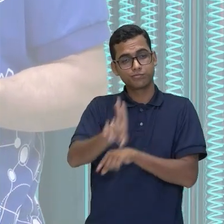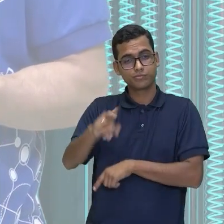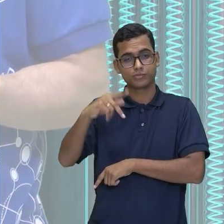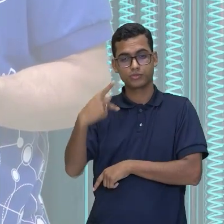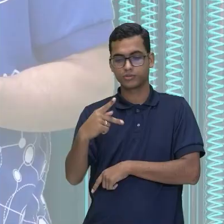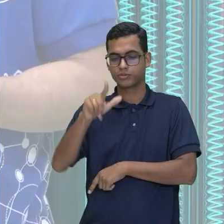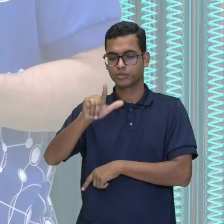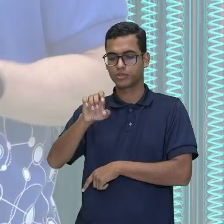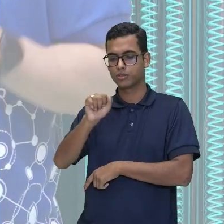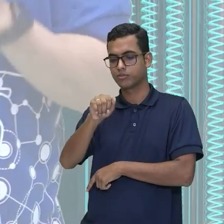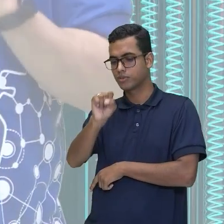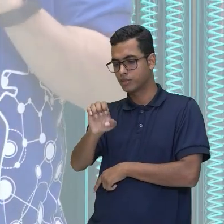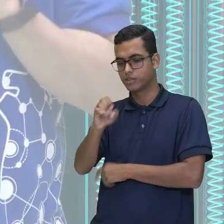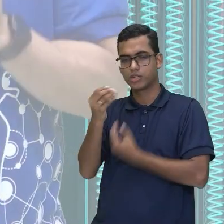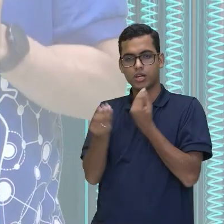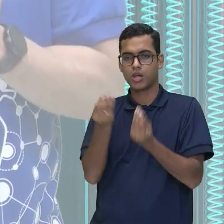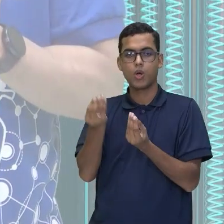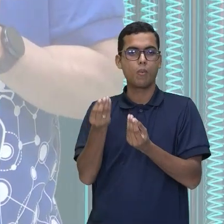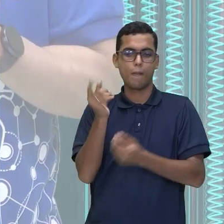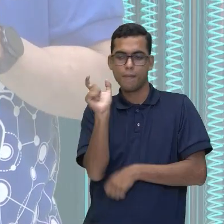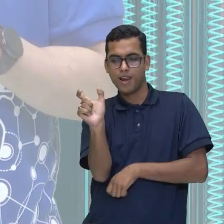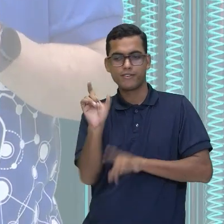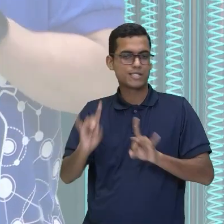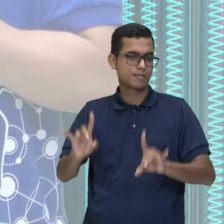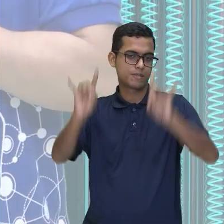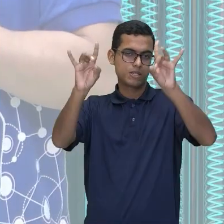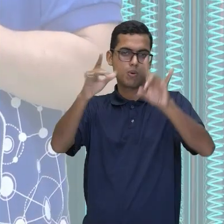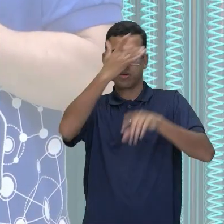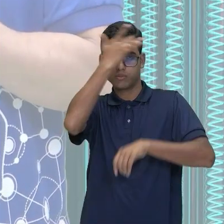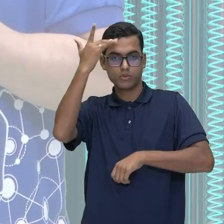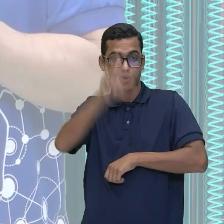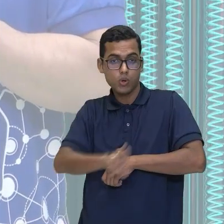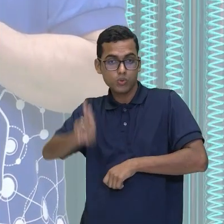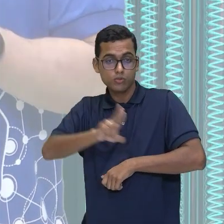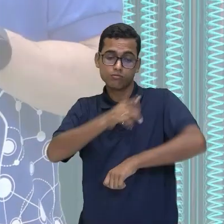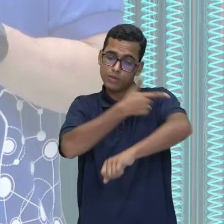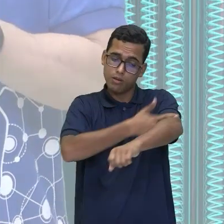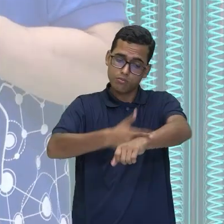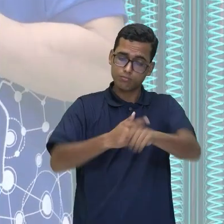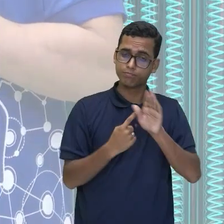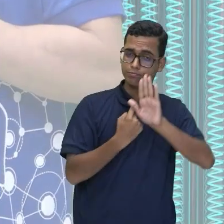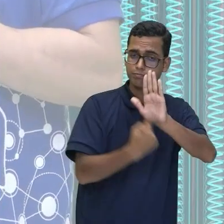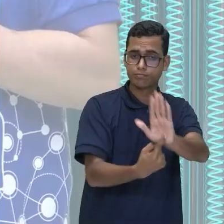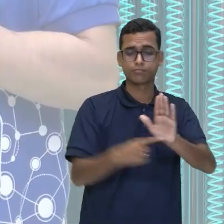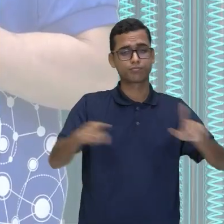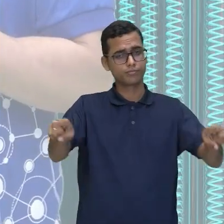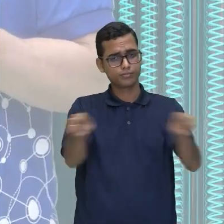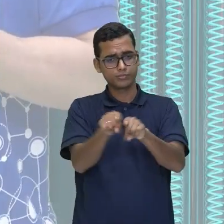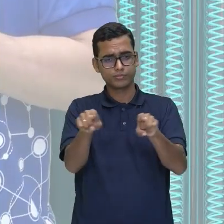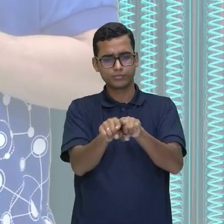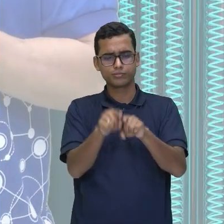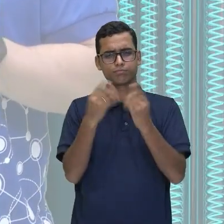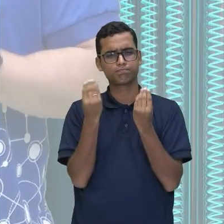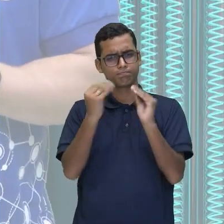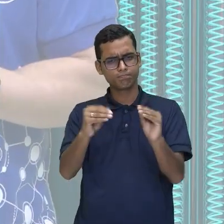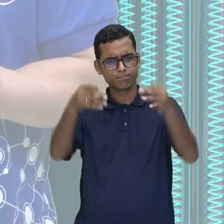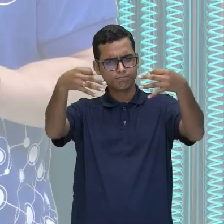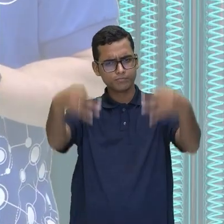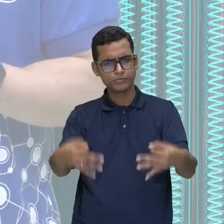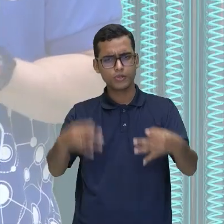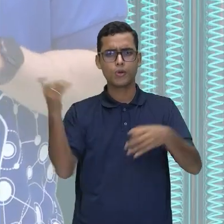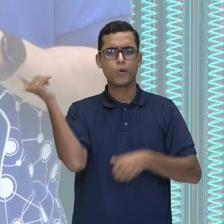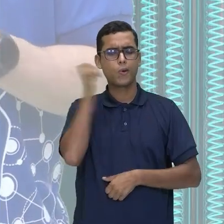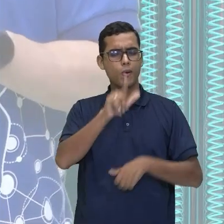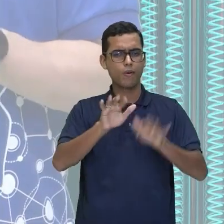para vocês, tá certo? Então, utilizando o verbo modal na construção e colocando-o de forma correta, eu vou transformar a